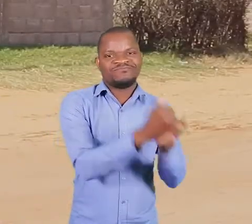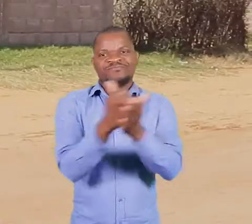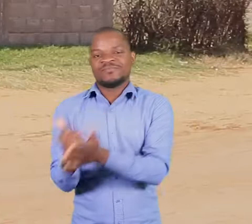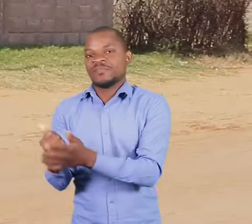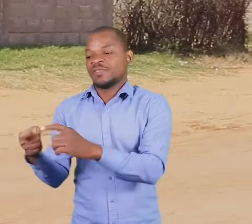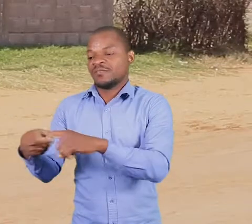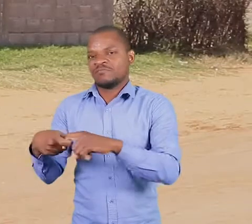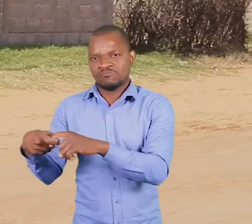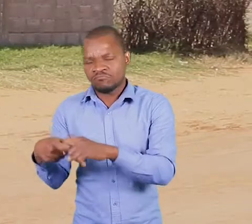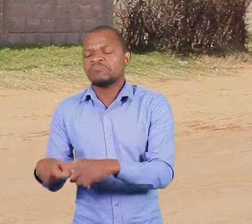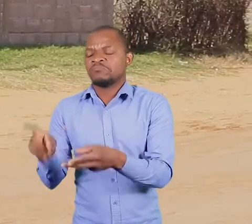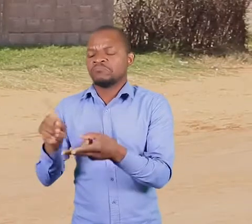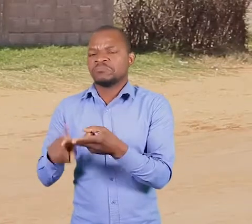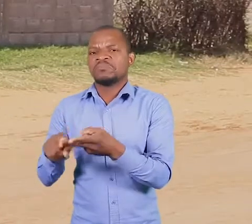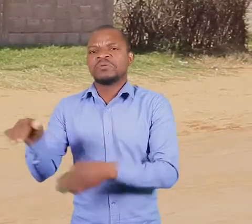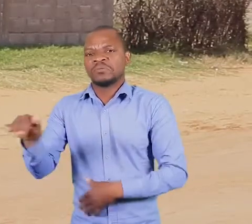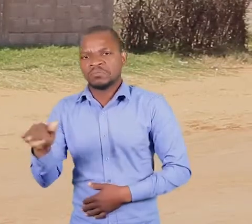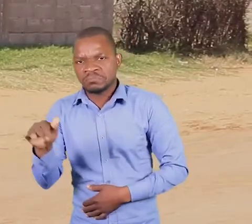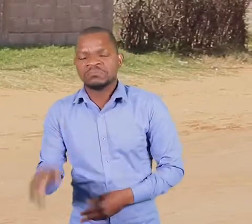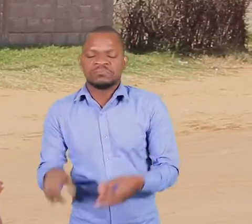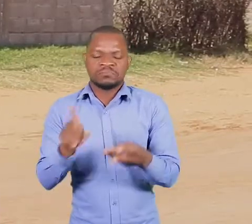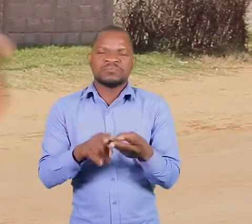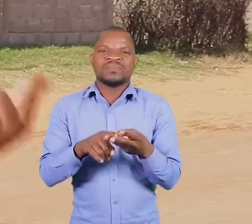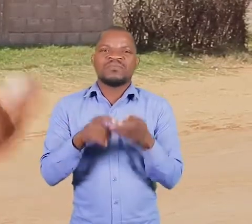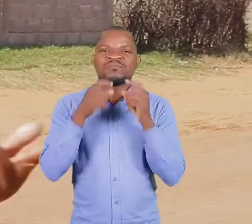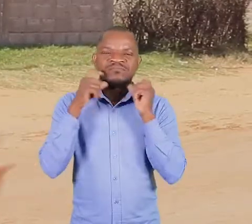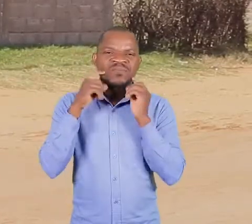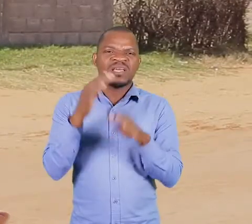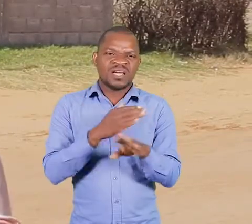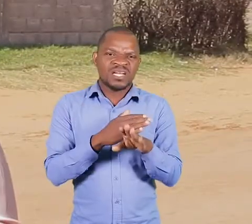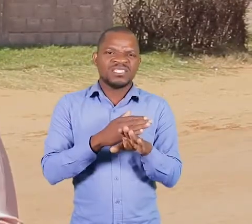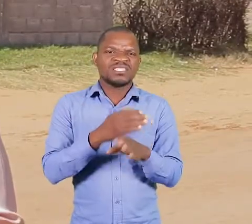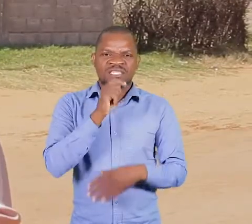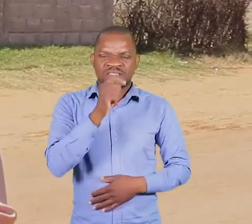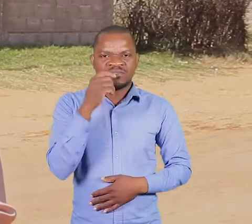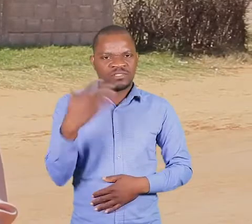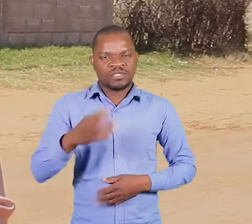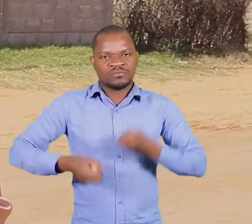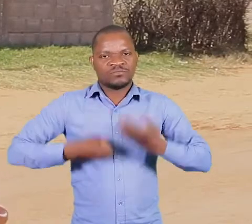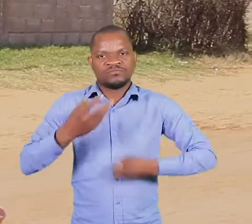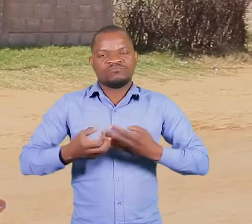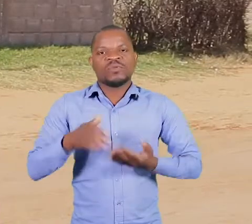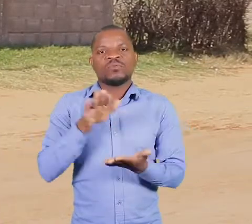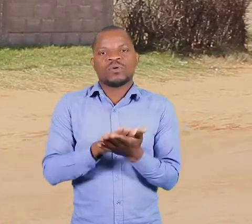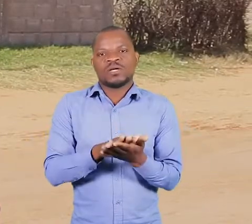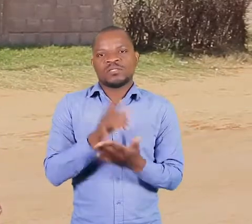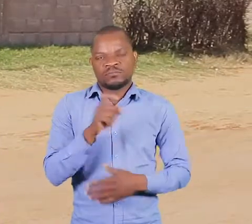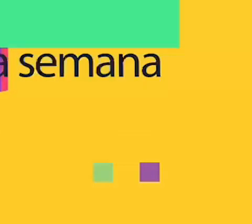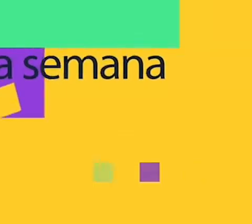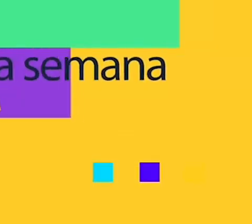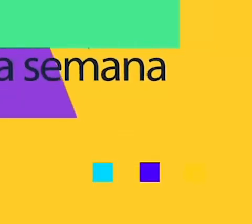mais visíveis para ela, para a família, para a comunidade e para o país, como explicou o Sr. Claudino na entrevista na